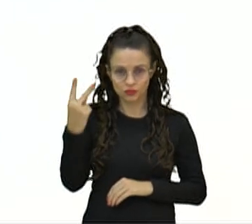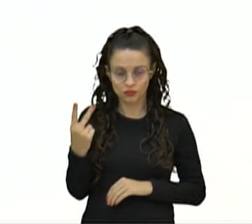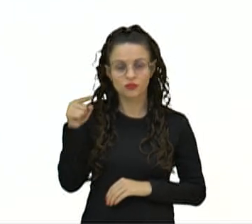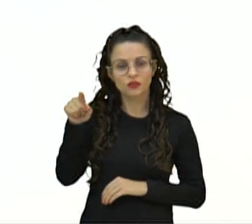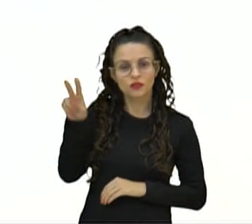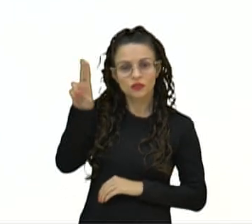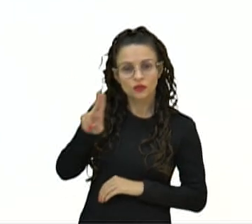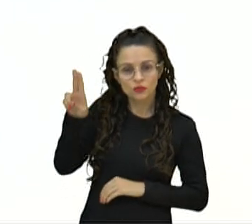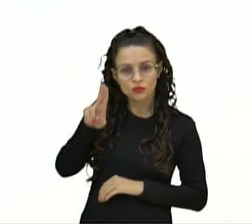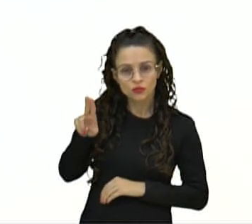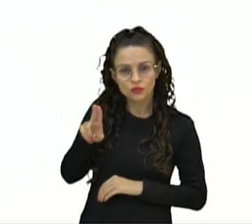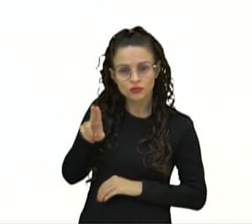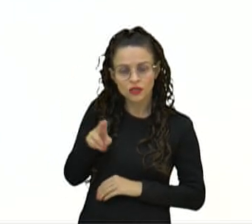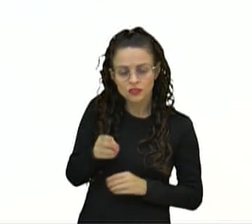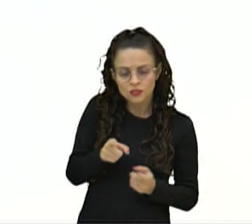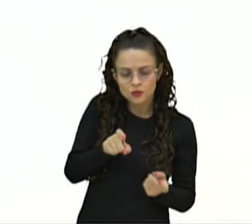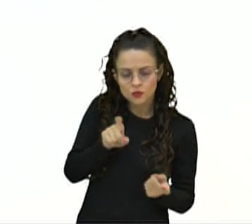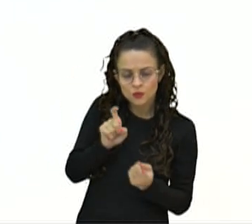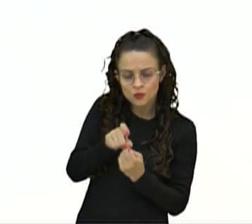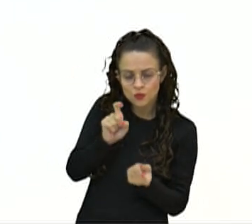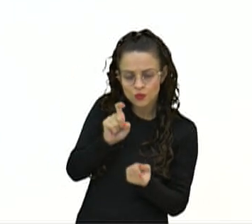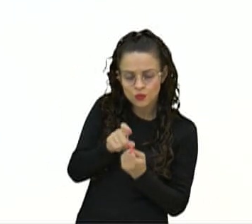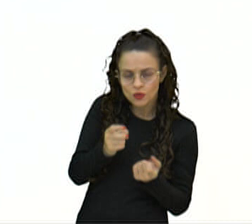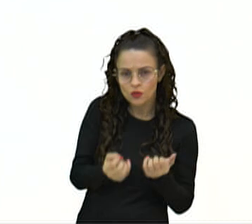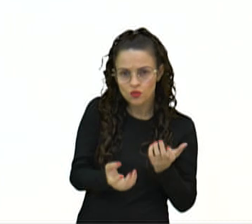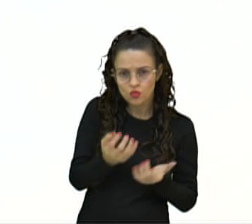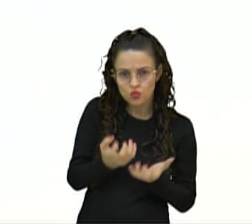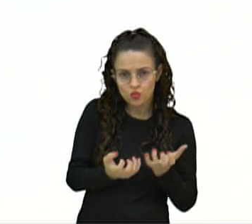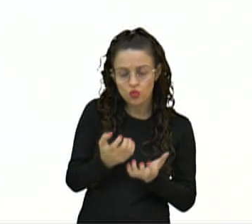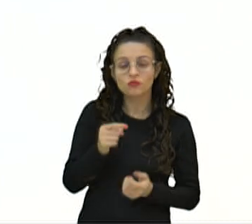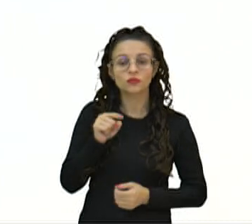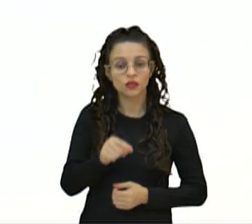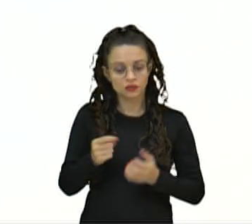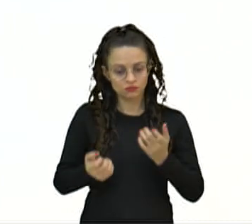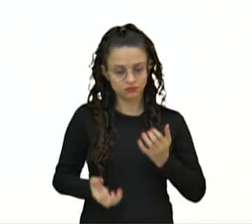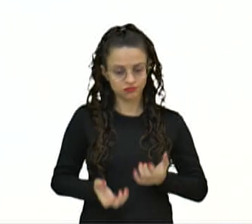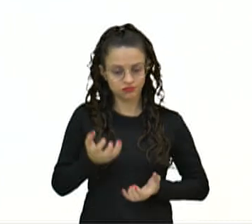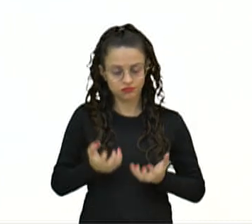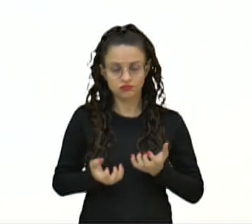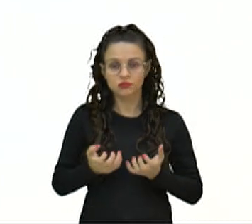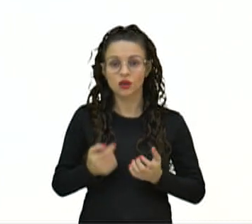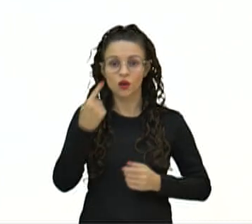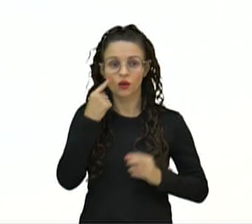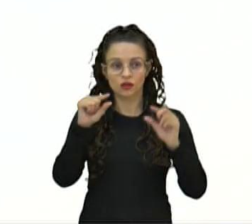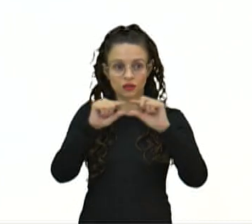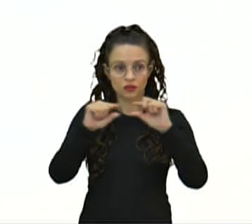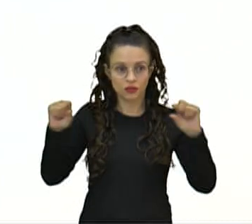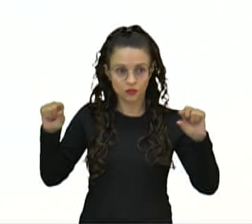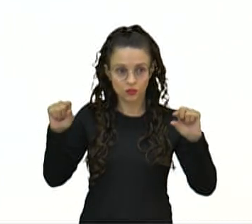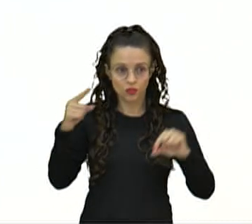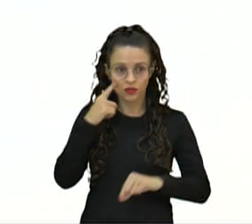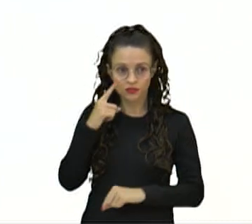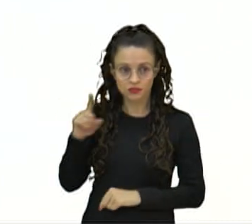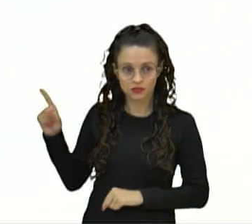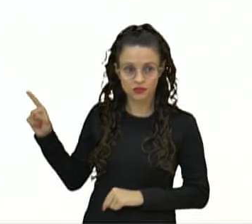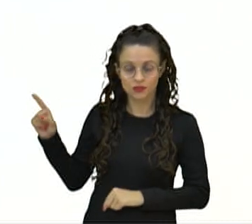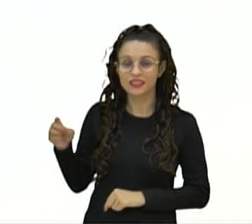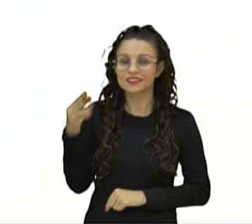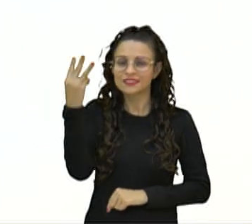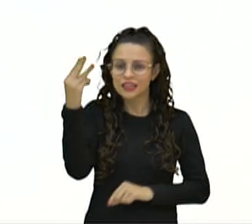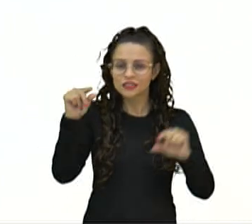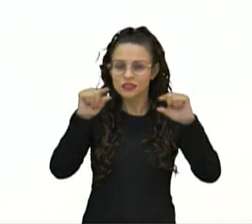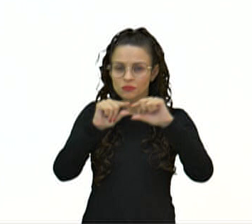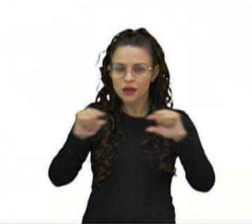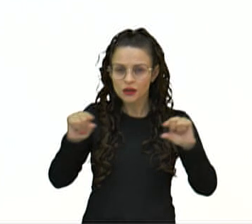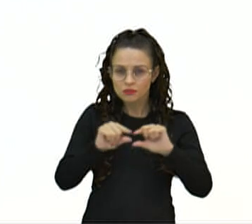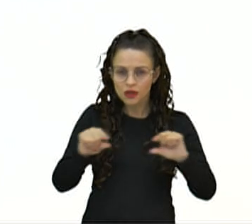nos maçaricos de solda a oxigênio, queima conforme a equação. Temos três equações de